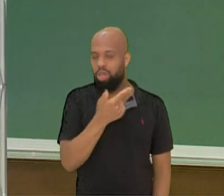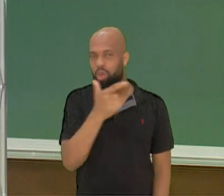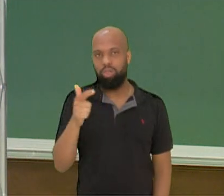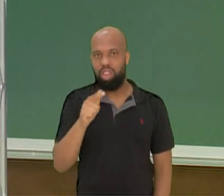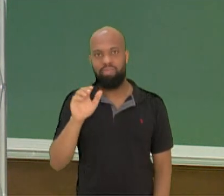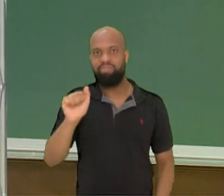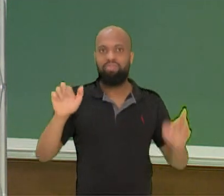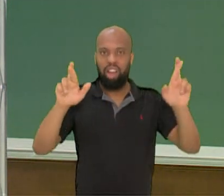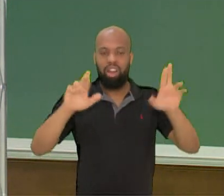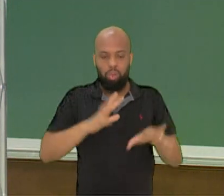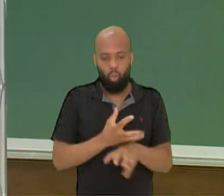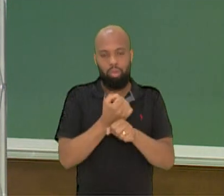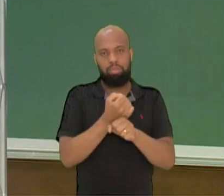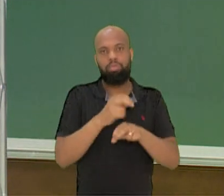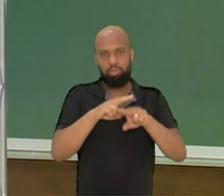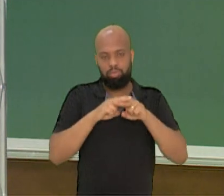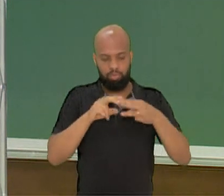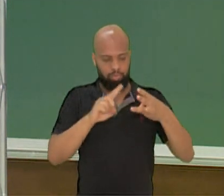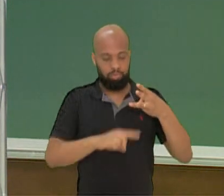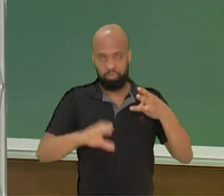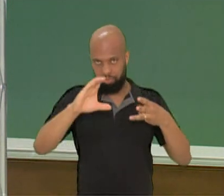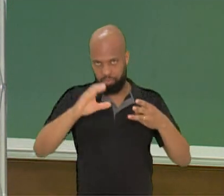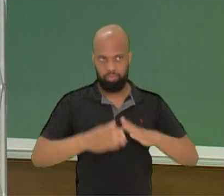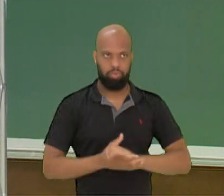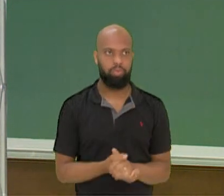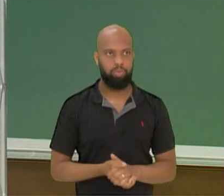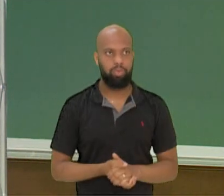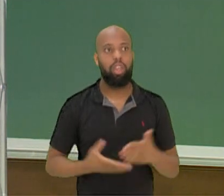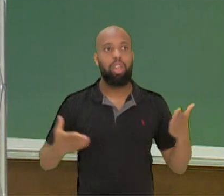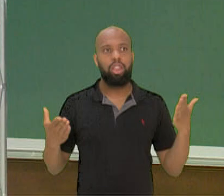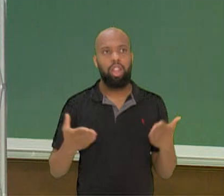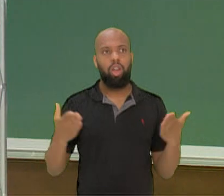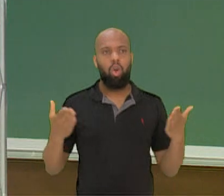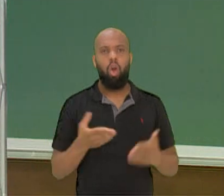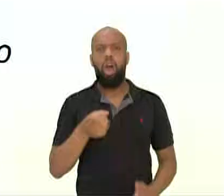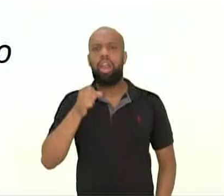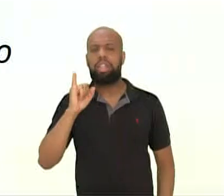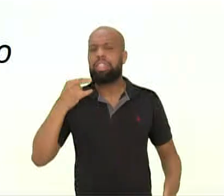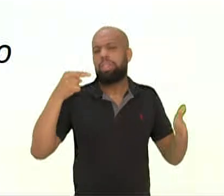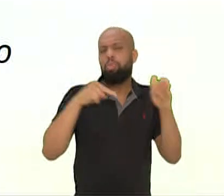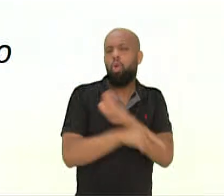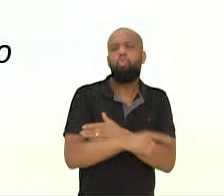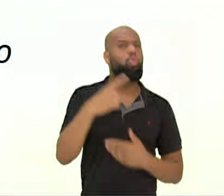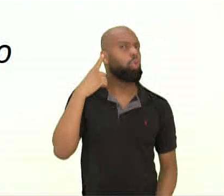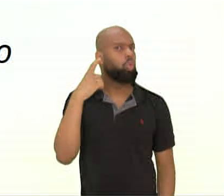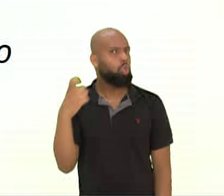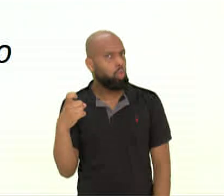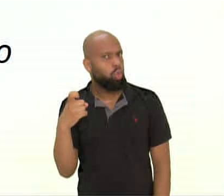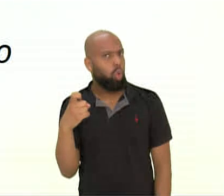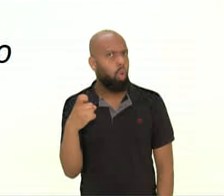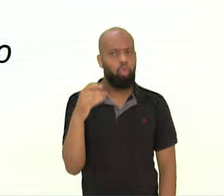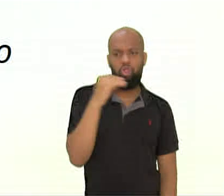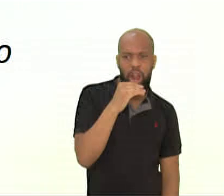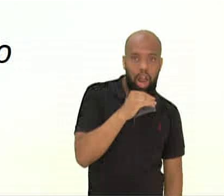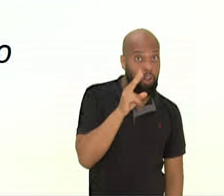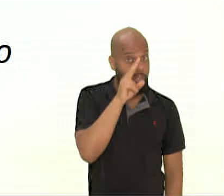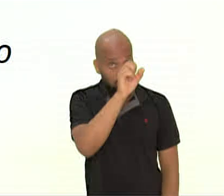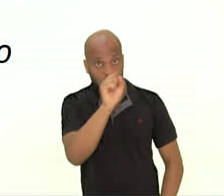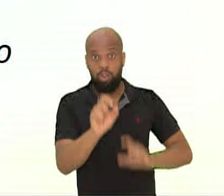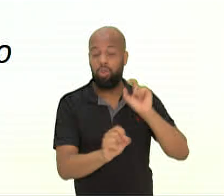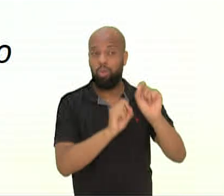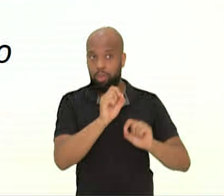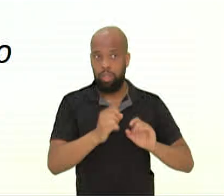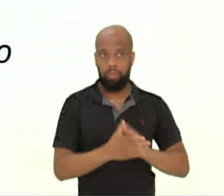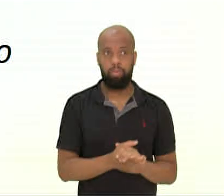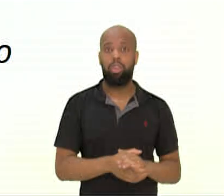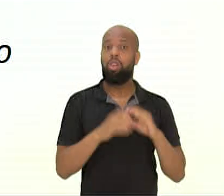então, a intensidade sonora. Quando relacionamos os determinados componentes às suas respectivas intensidades,